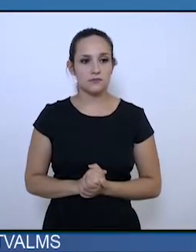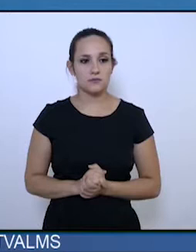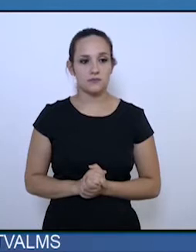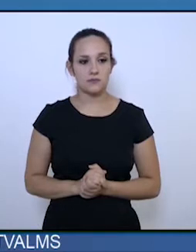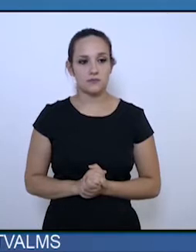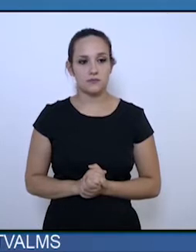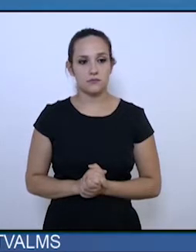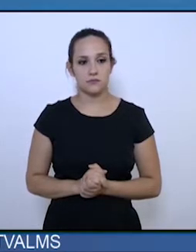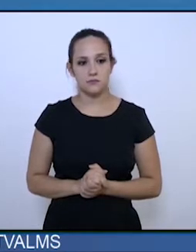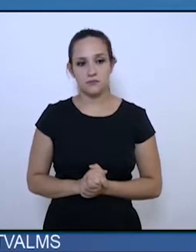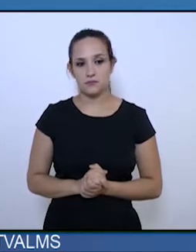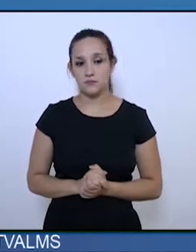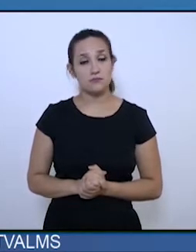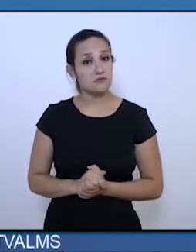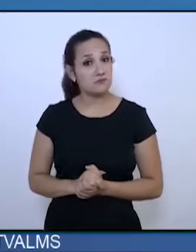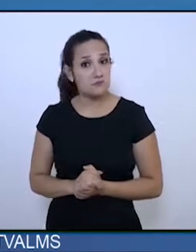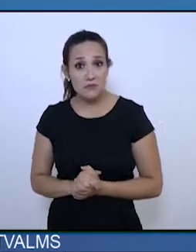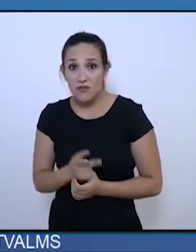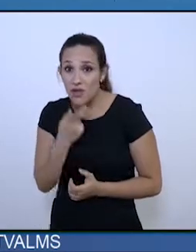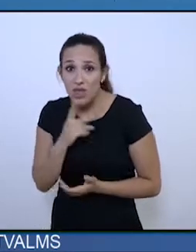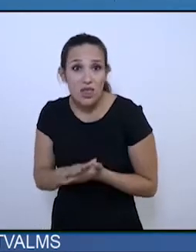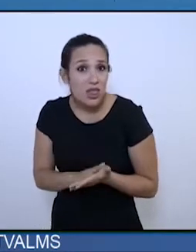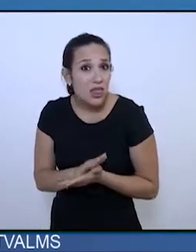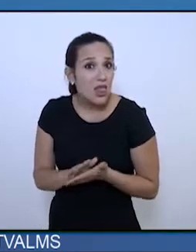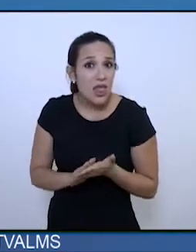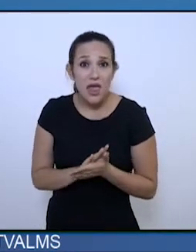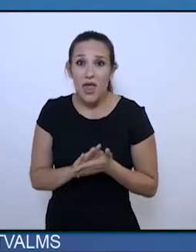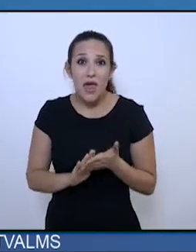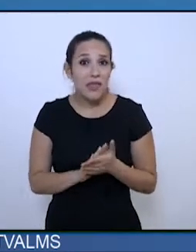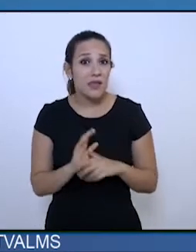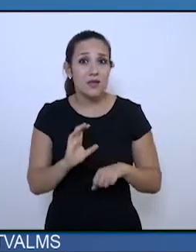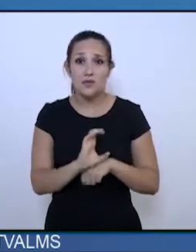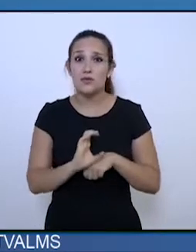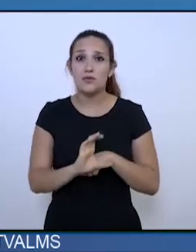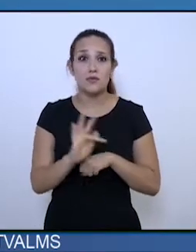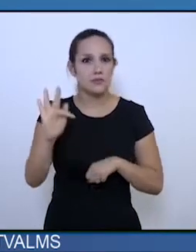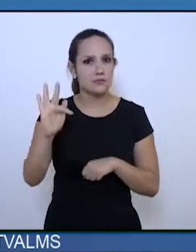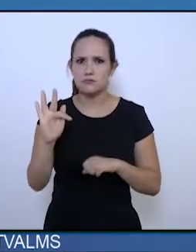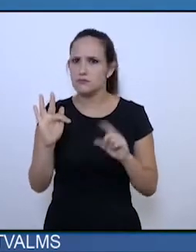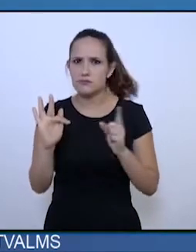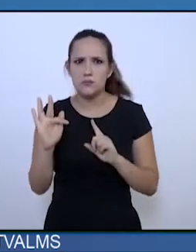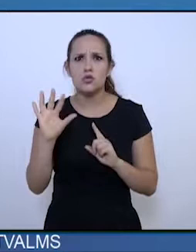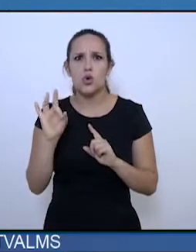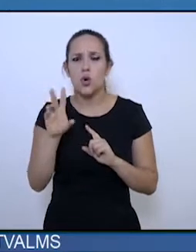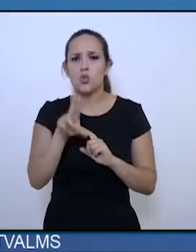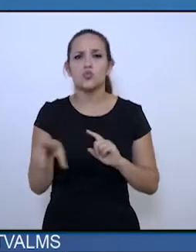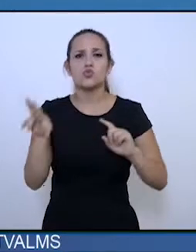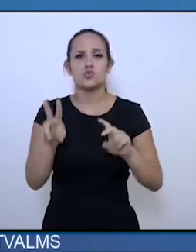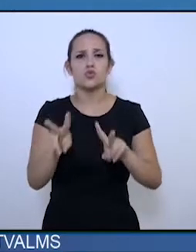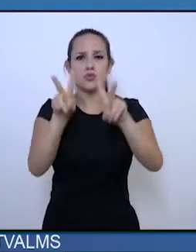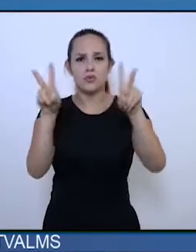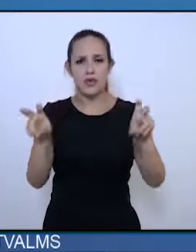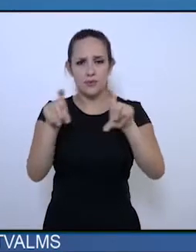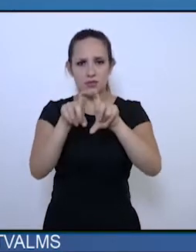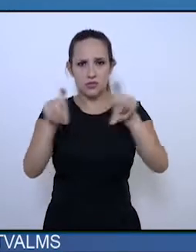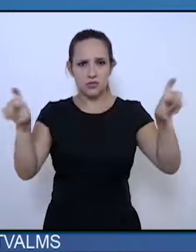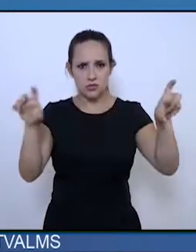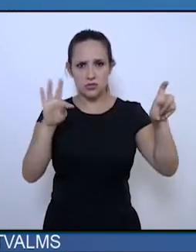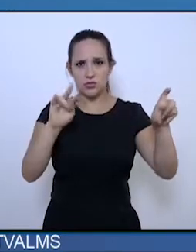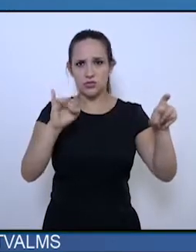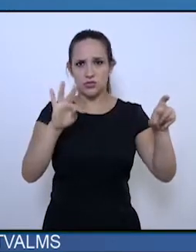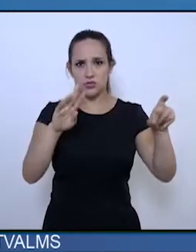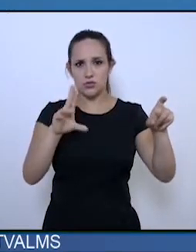nem sequer faz referência ao dispositivo constitucional, apenas ao capítulo e título do qual se insere os